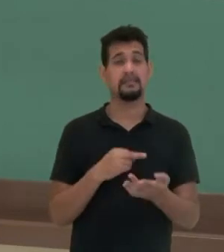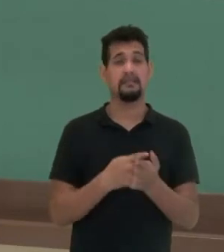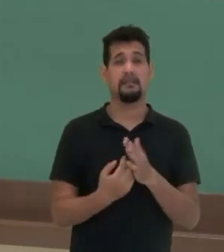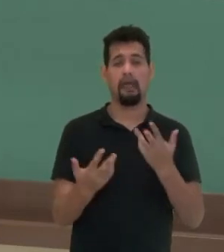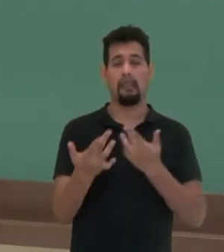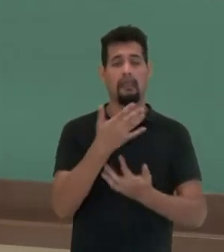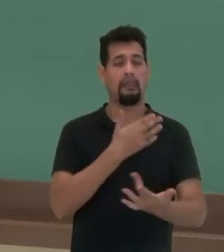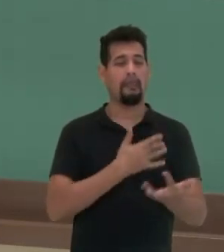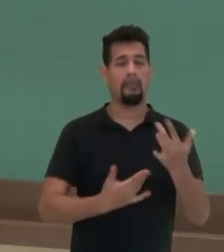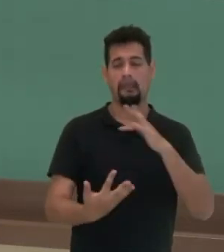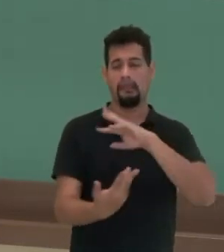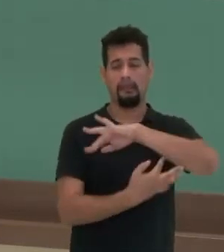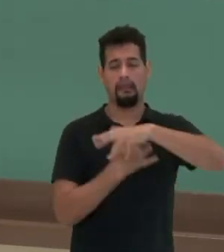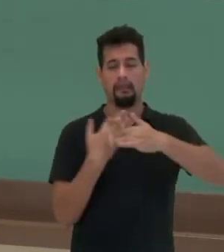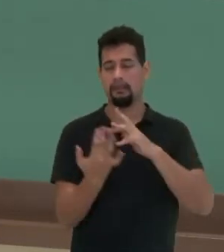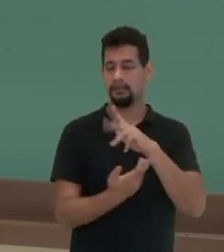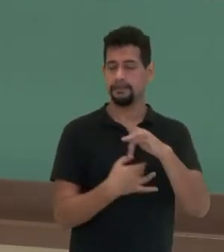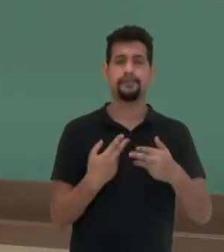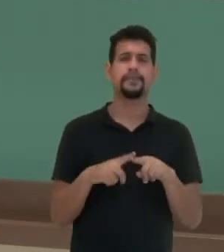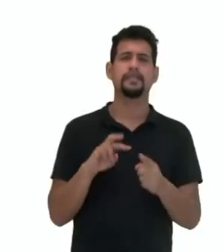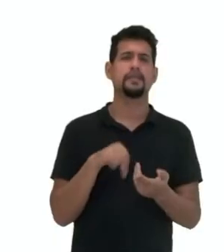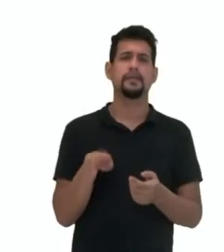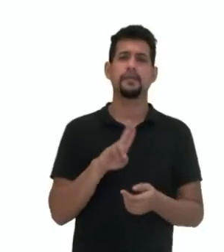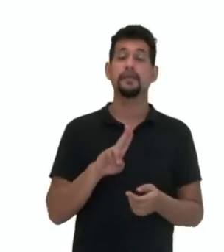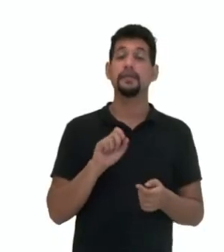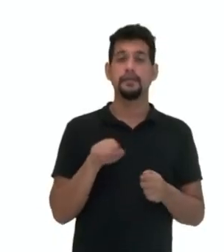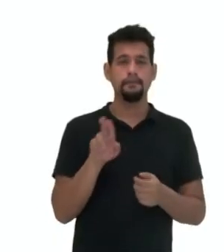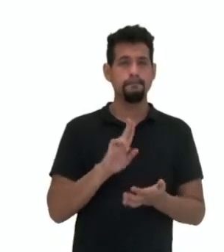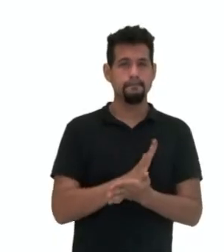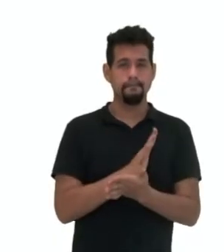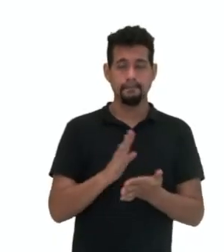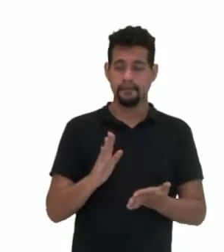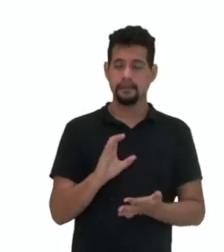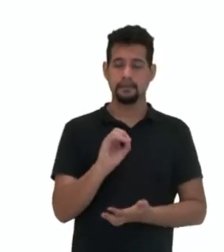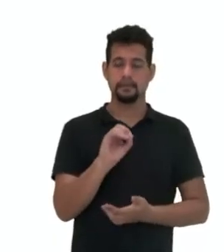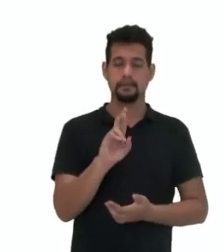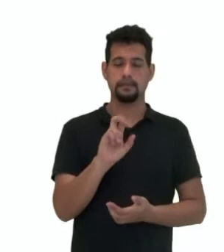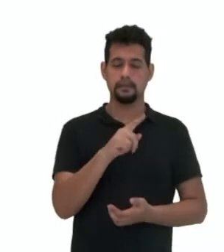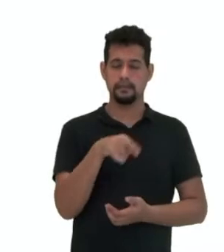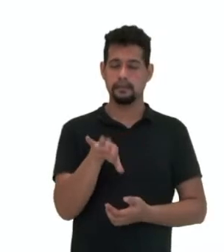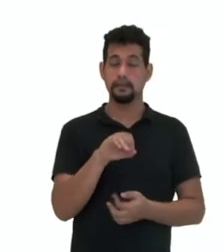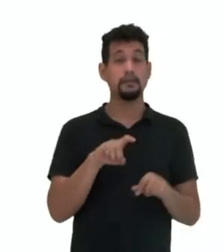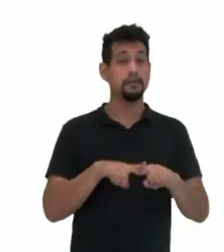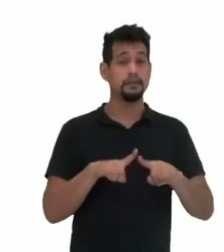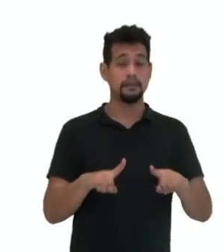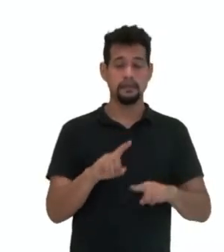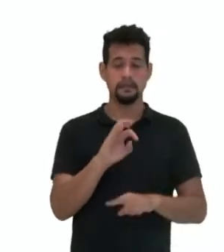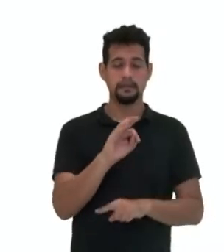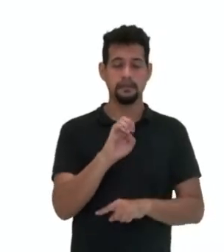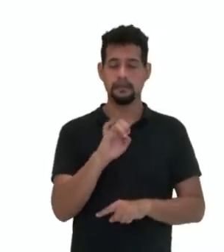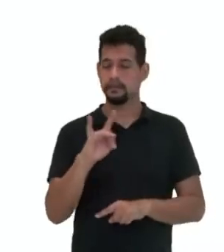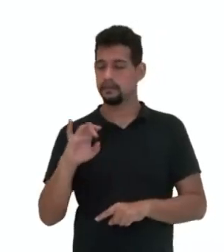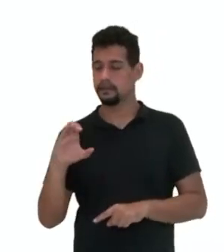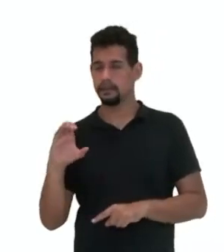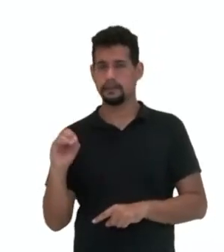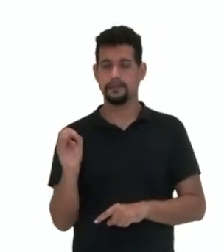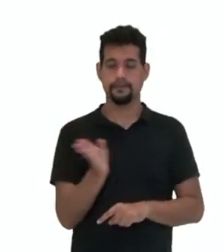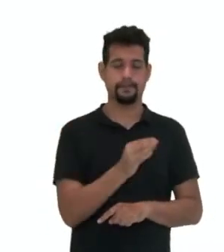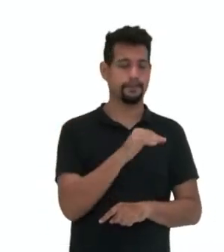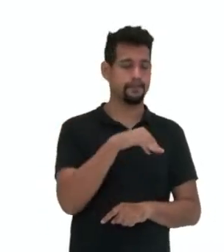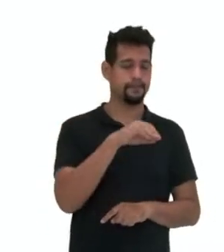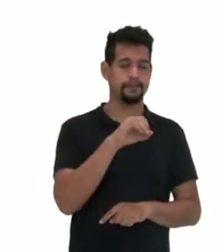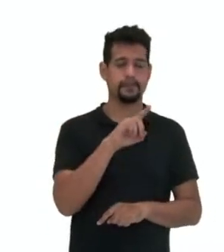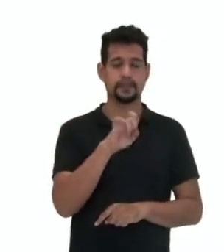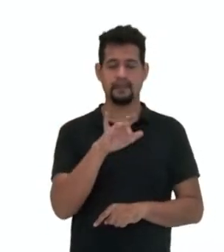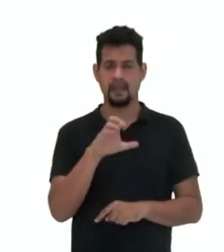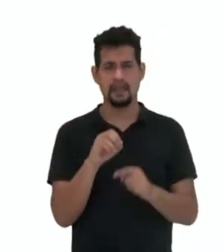todas emaranhadas. E ele serve para revestir alguns órgãos. Agora, o tecido modelado, as fibras são